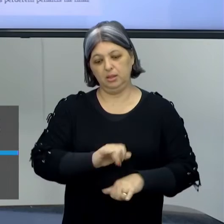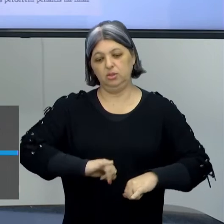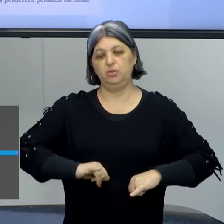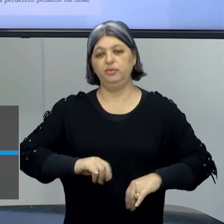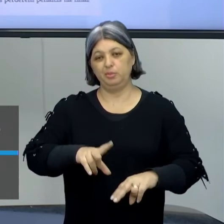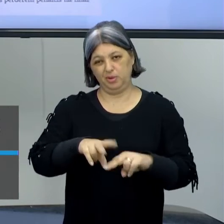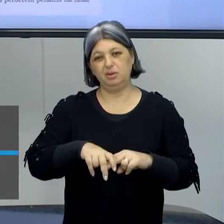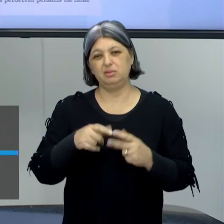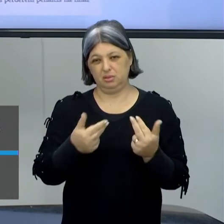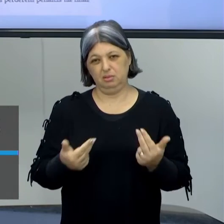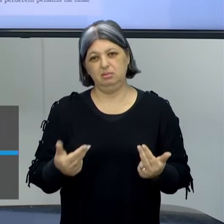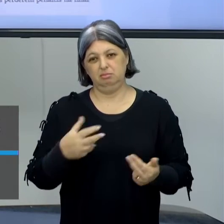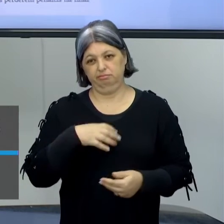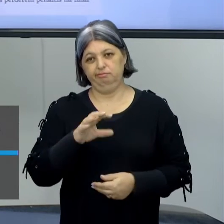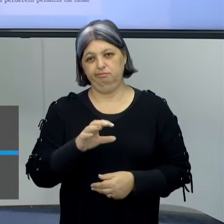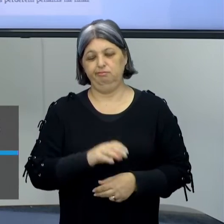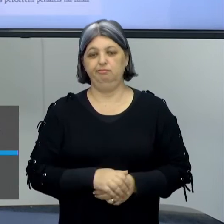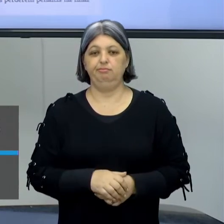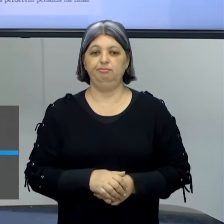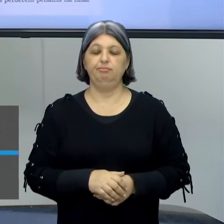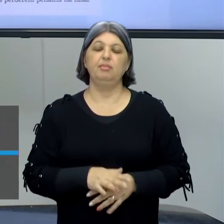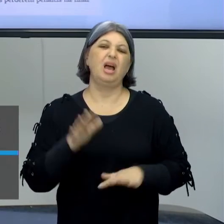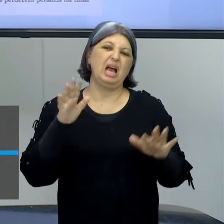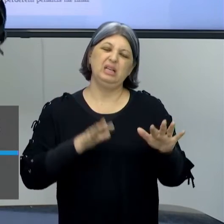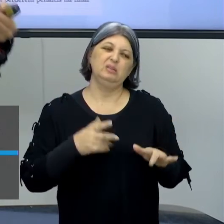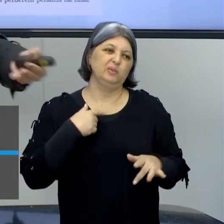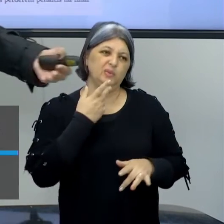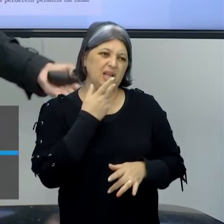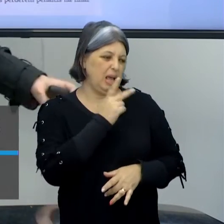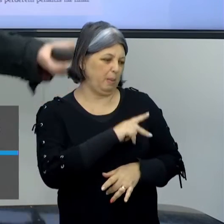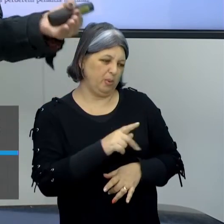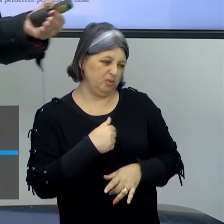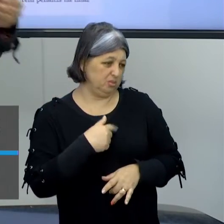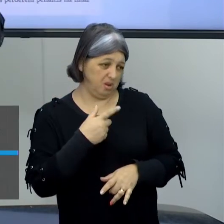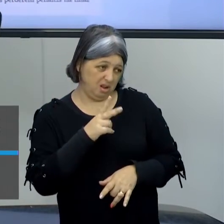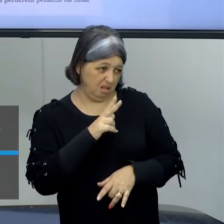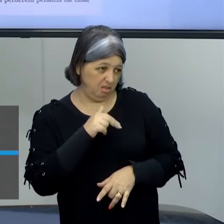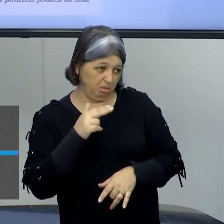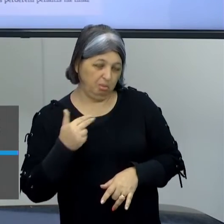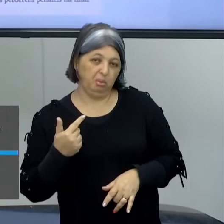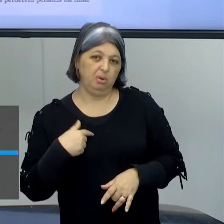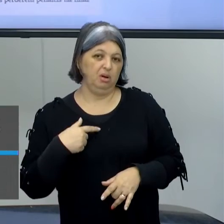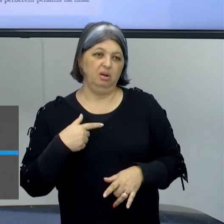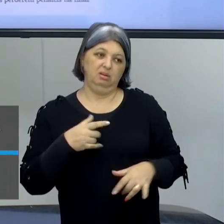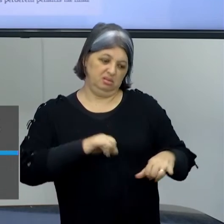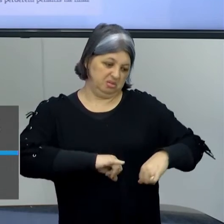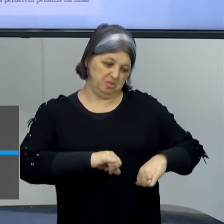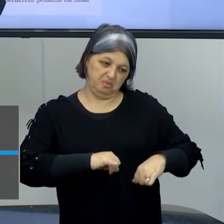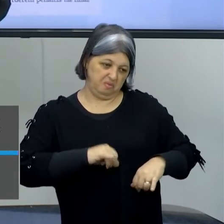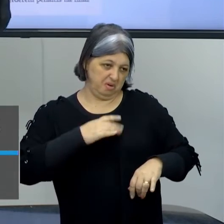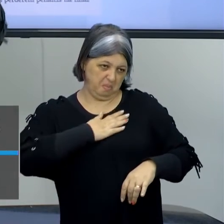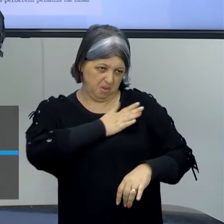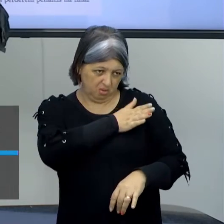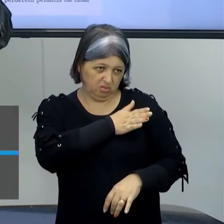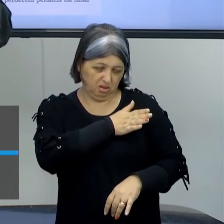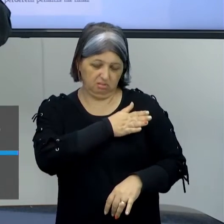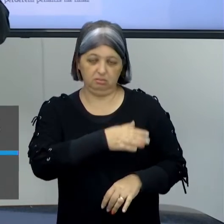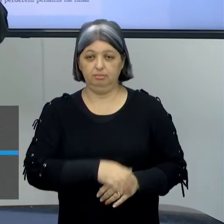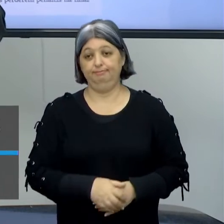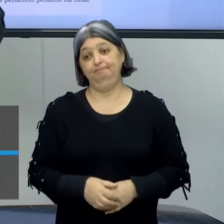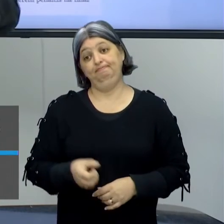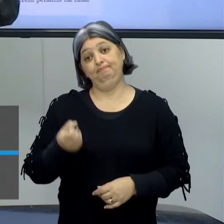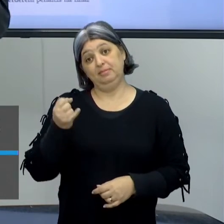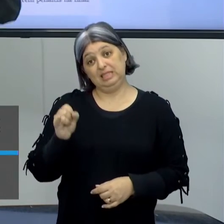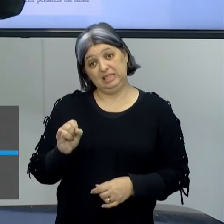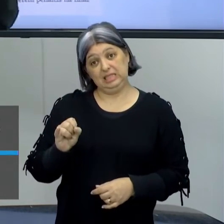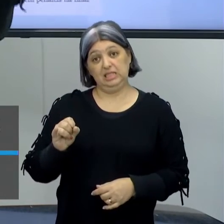aí, muitos podem falar assim, professora, mas você fala, mas nunca deve ter sofrido preconceito. Se sofri